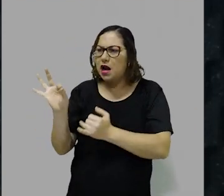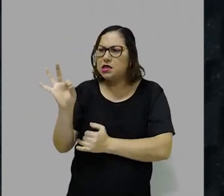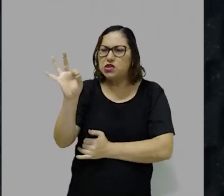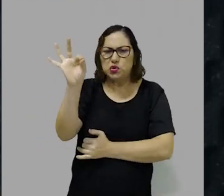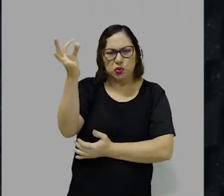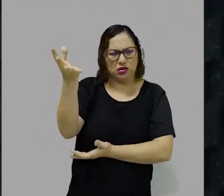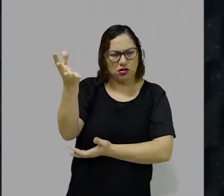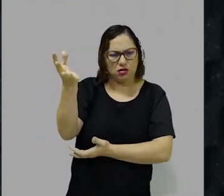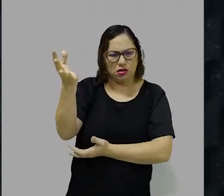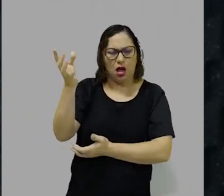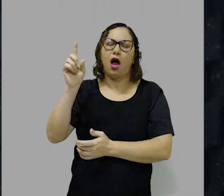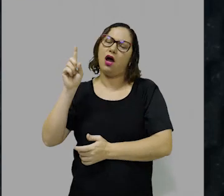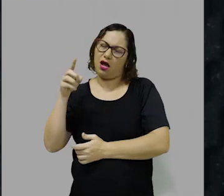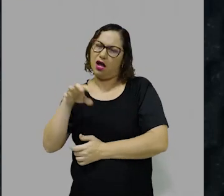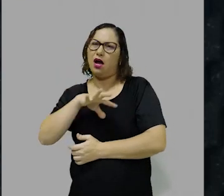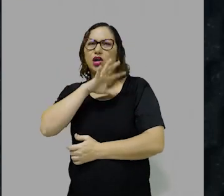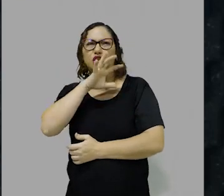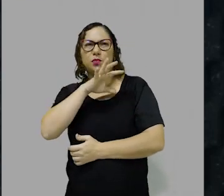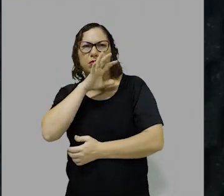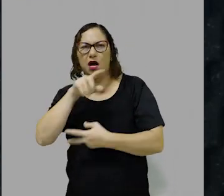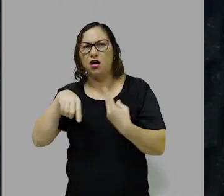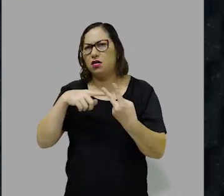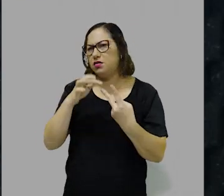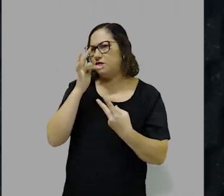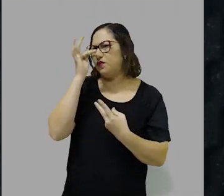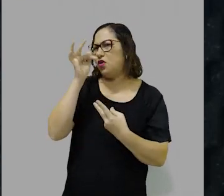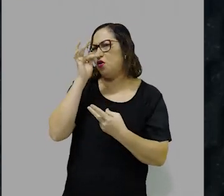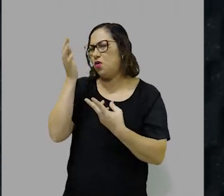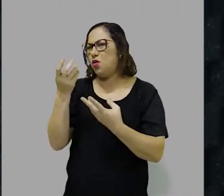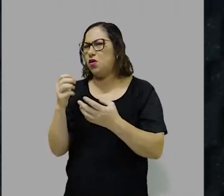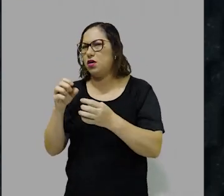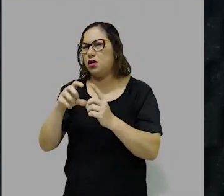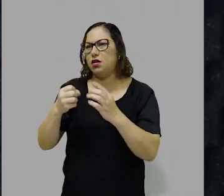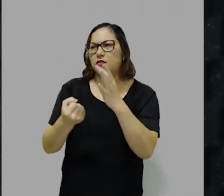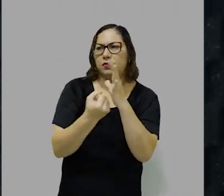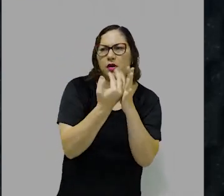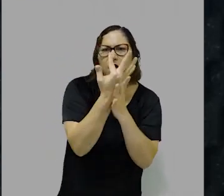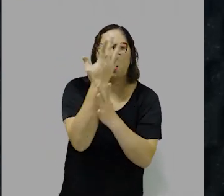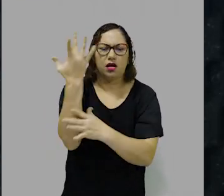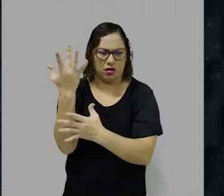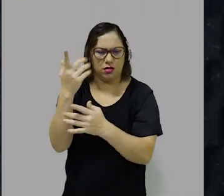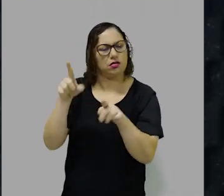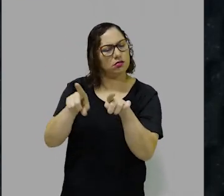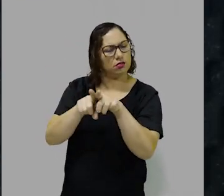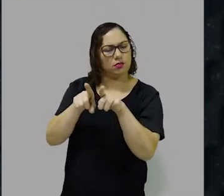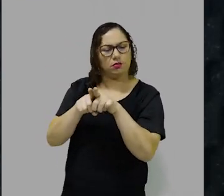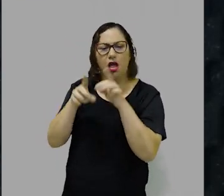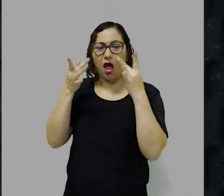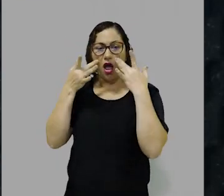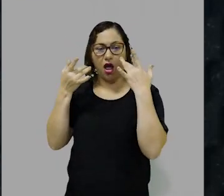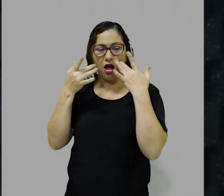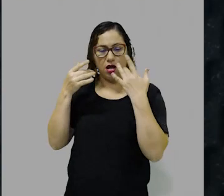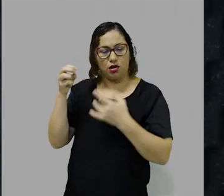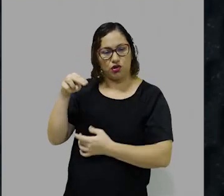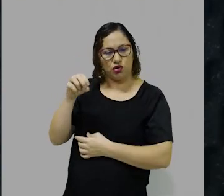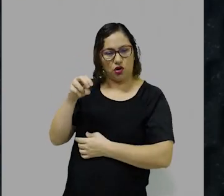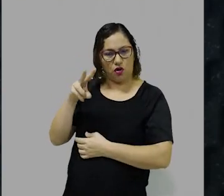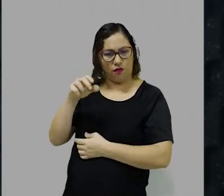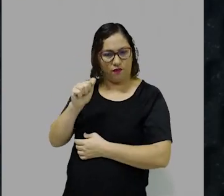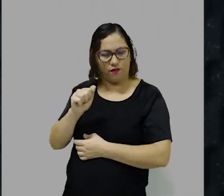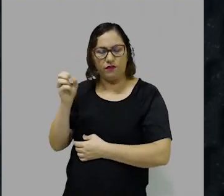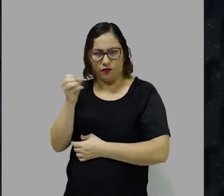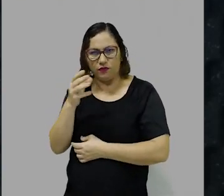Bom, animais, flores, plantas, insetos. A Art Nouveau vai buscar nas coisas mais exóticas,